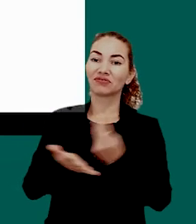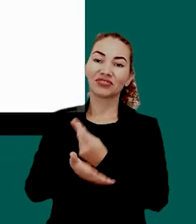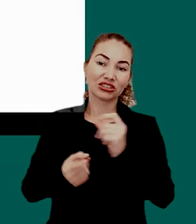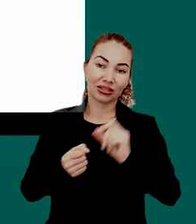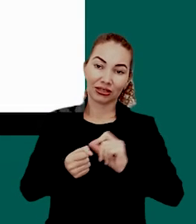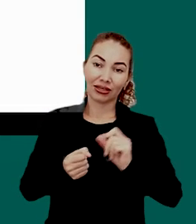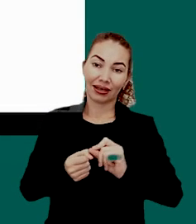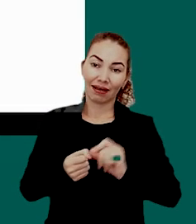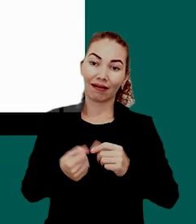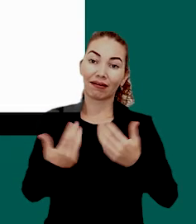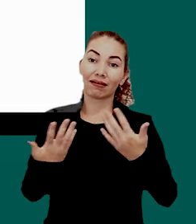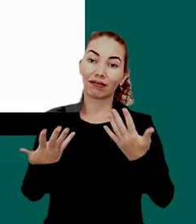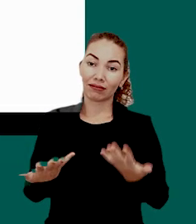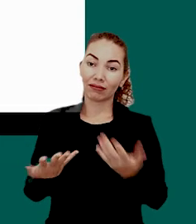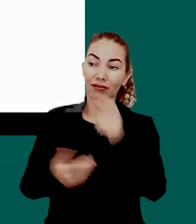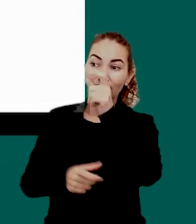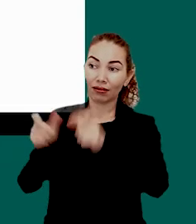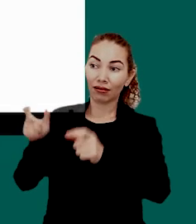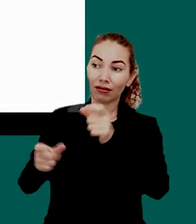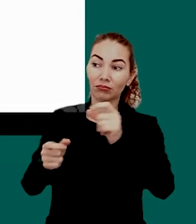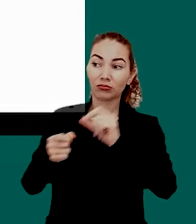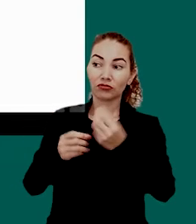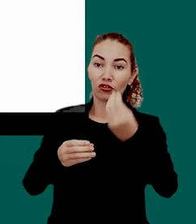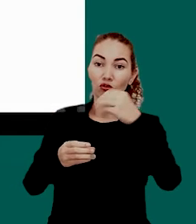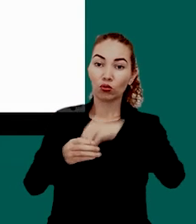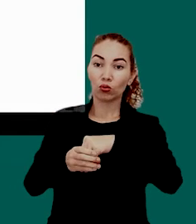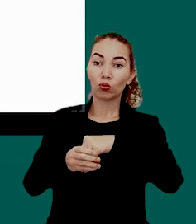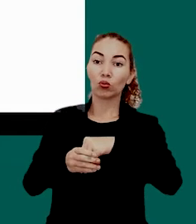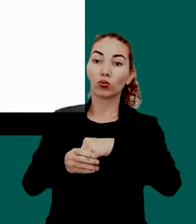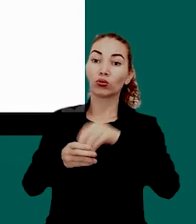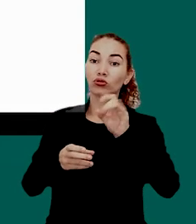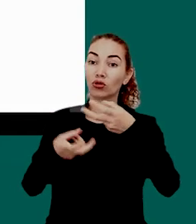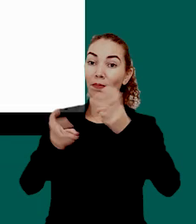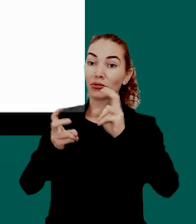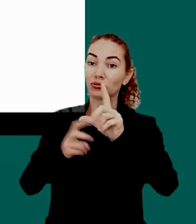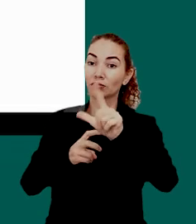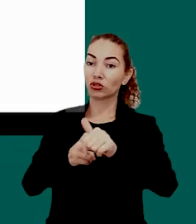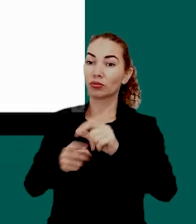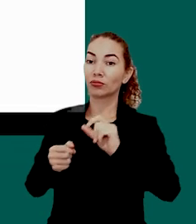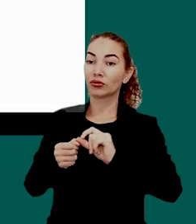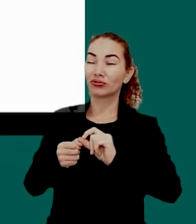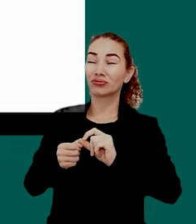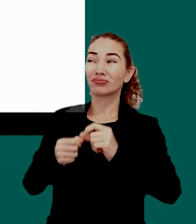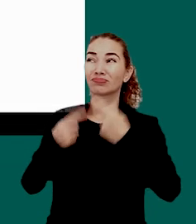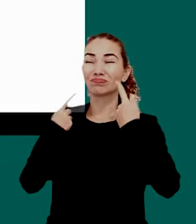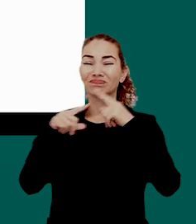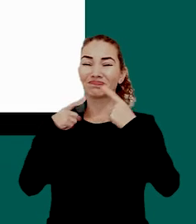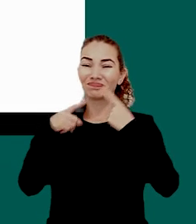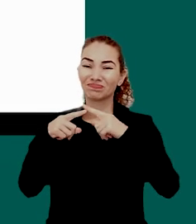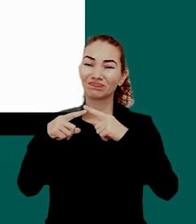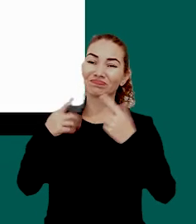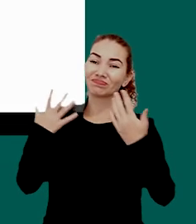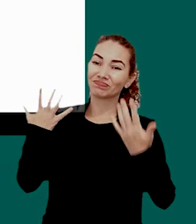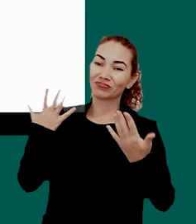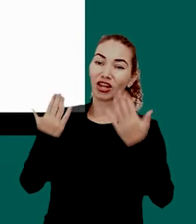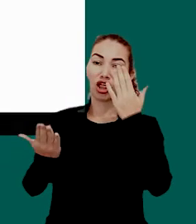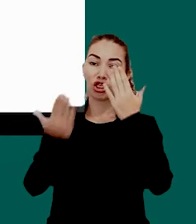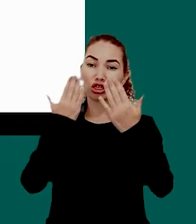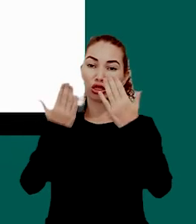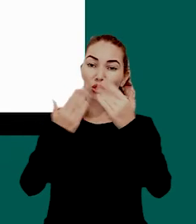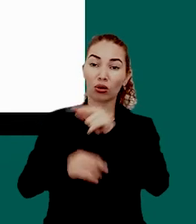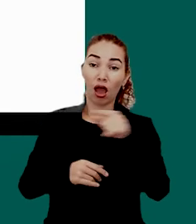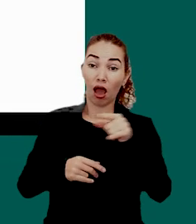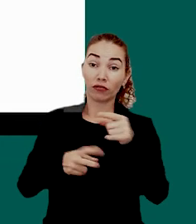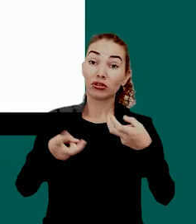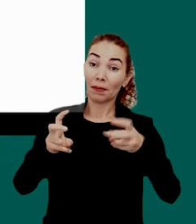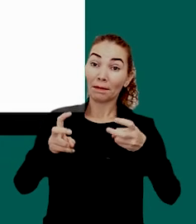né? E aí esses indivíduos acabaram sendo incluídos no estudo, eles perceberam isso depois, e isso gerou uma certa crítica, tanto que vocês viram, né, esse